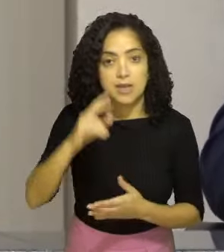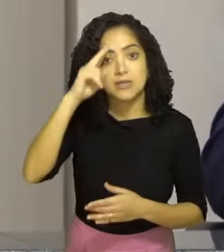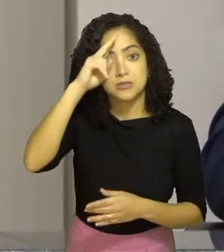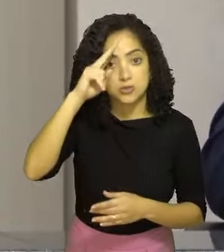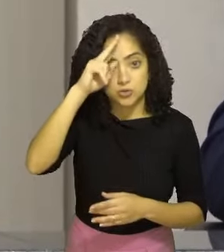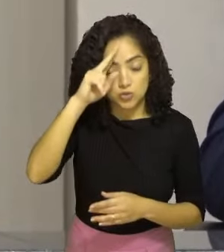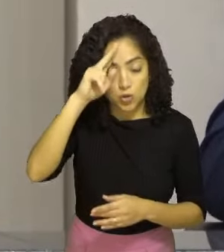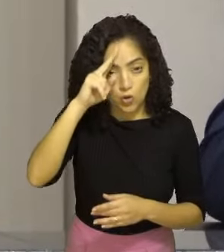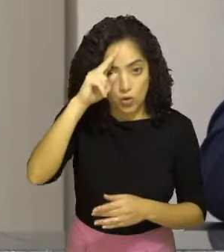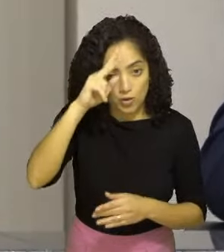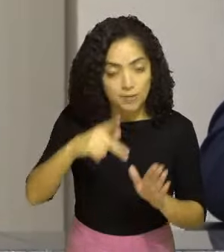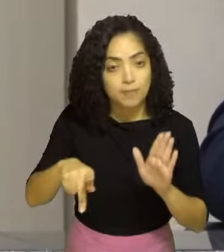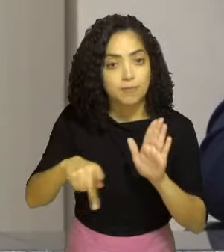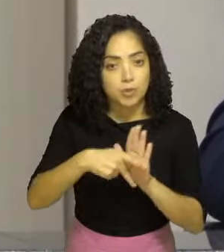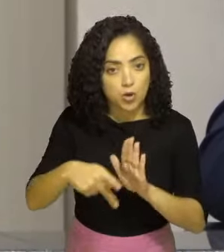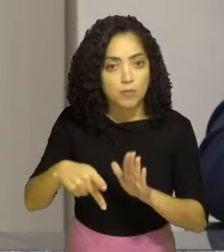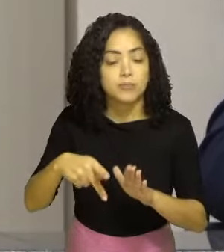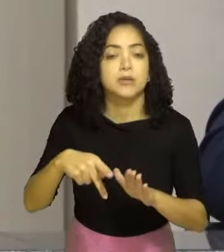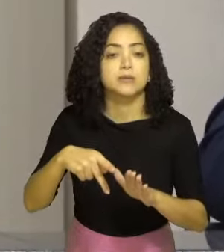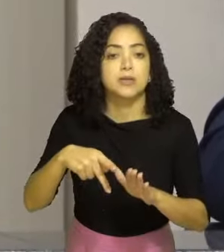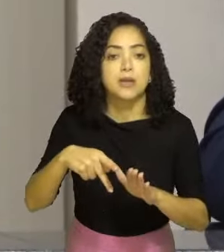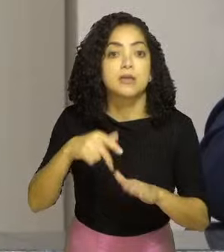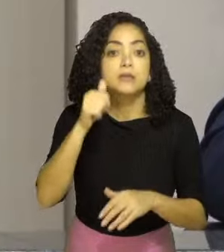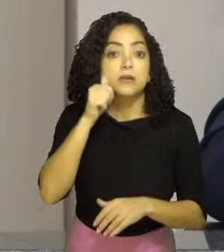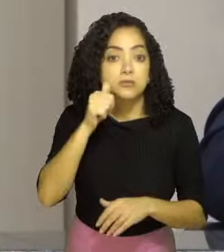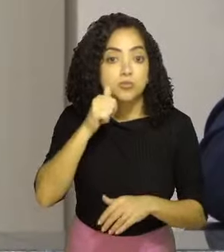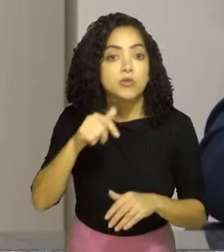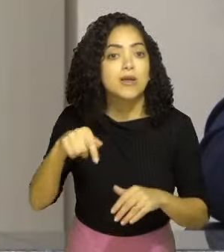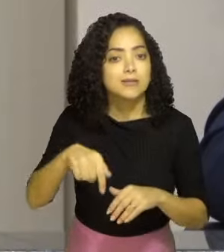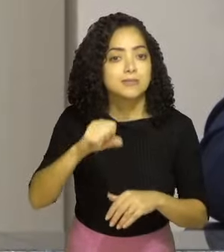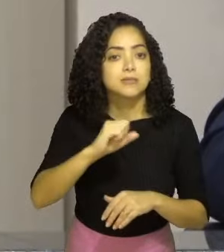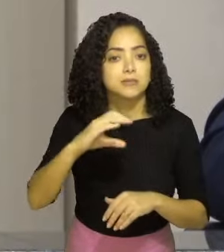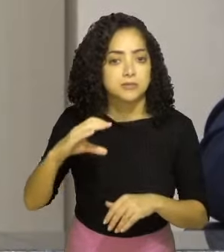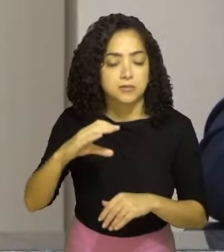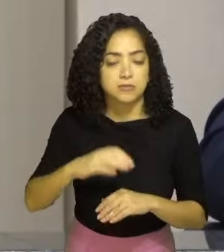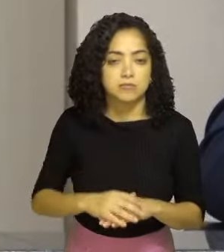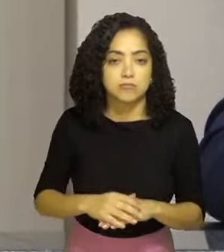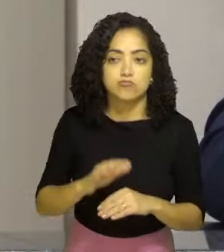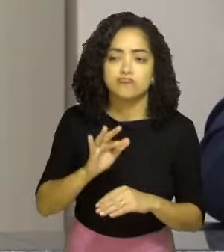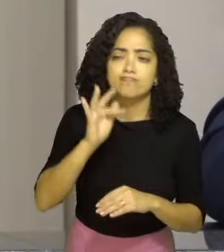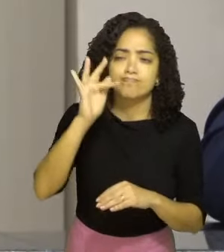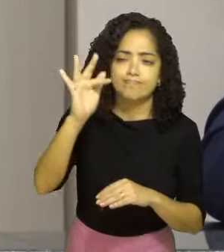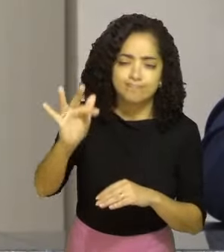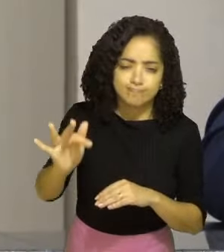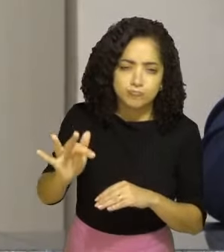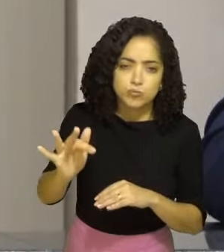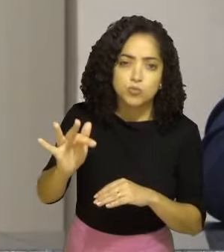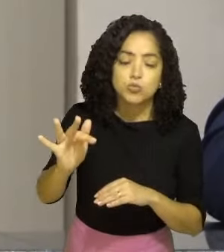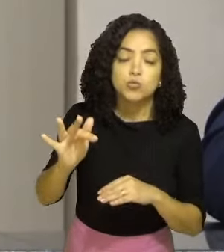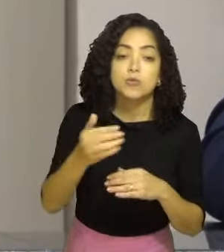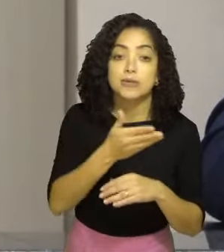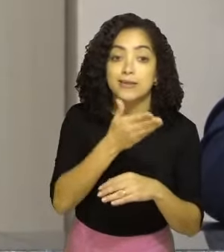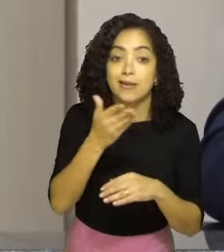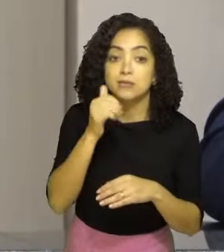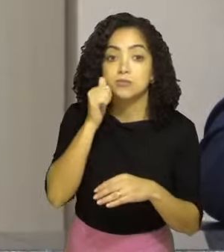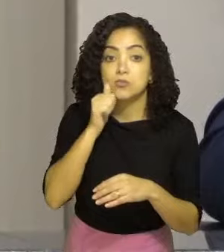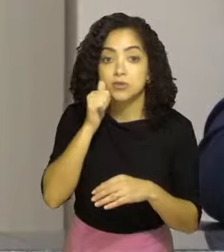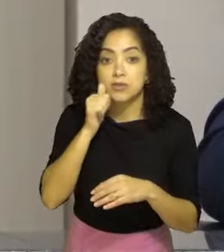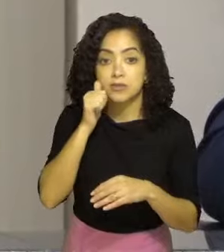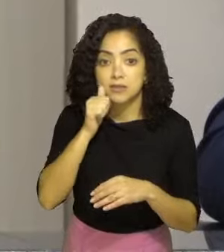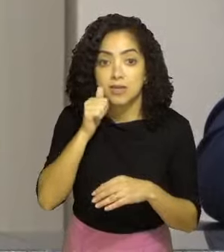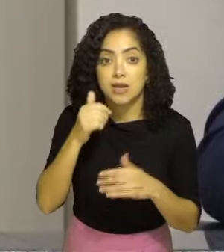mulheres catarinenses. E eu quero ver, num futuro muito próximo, que essas mulheres,